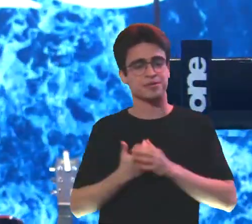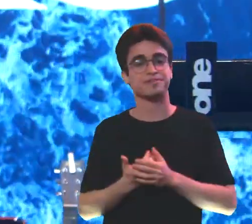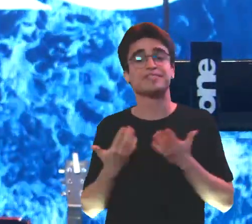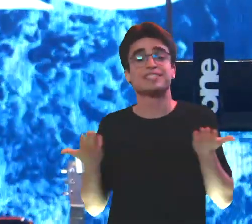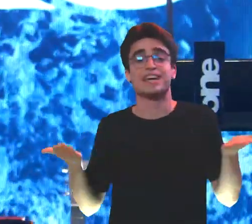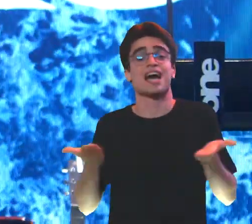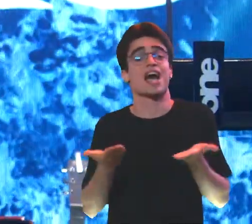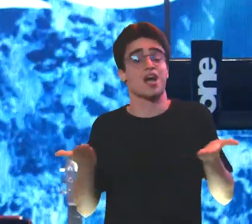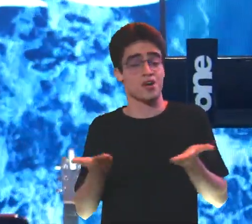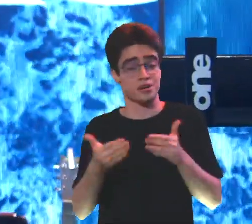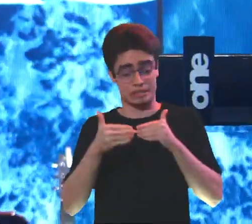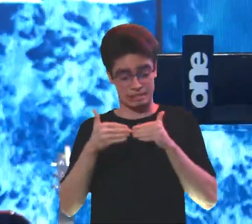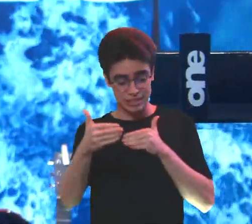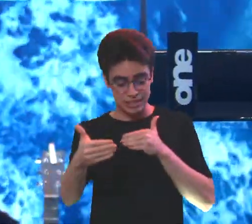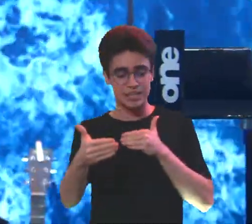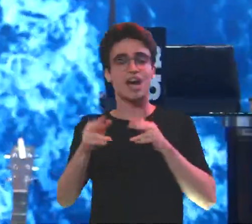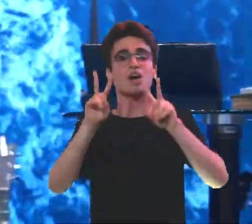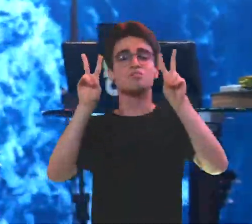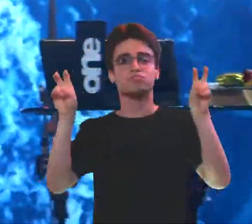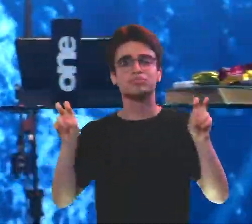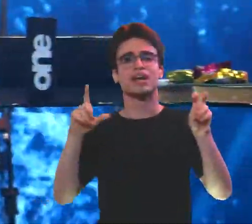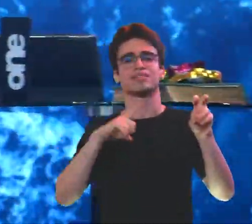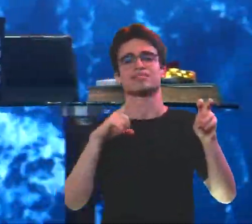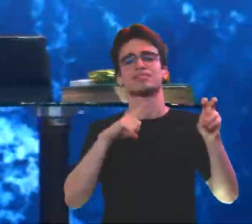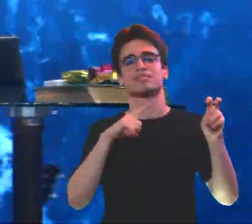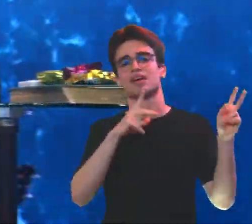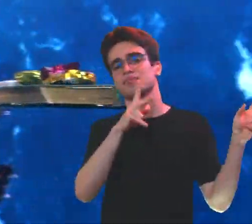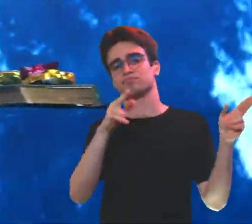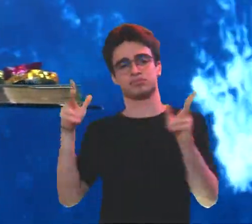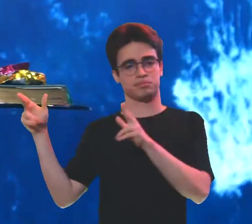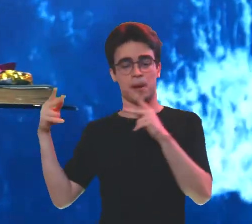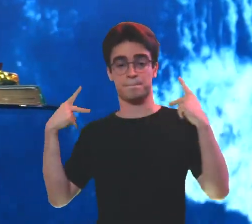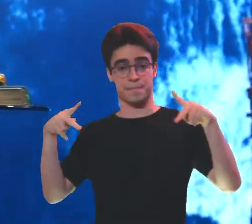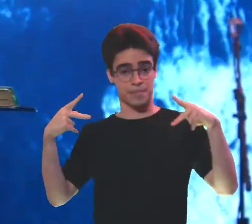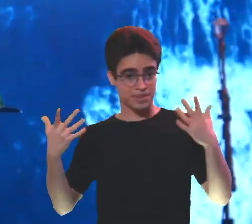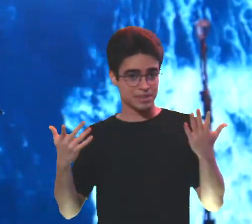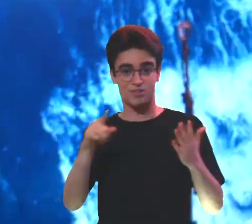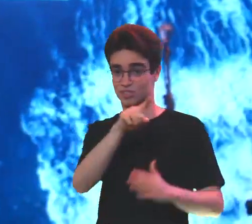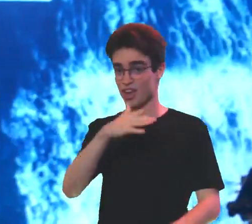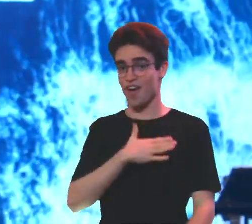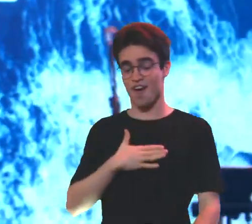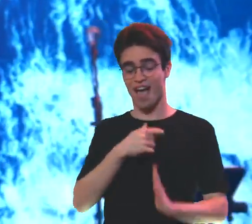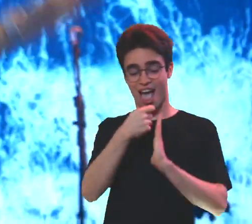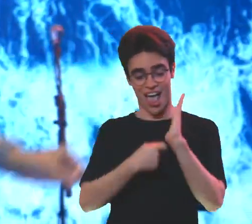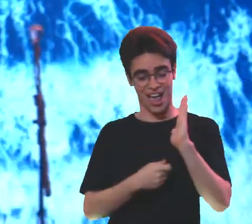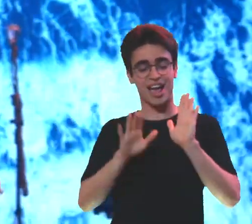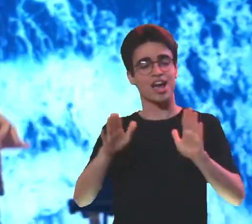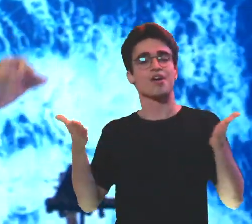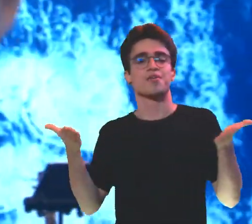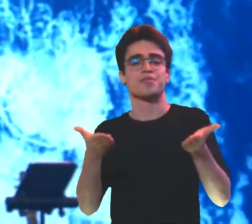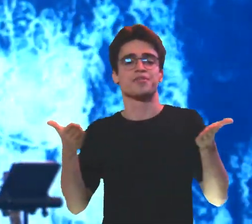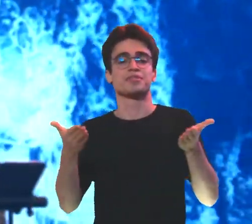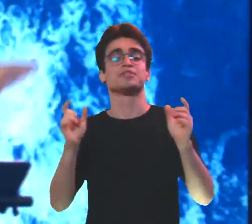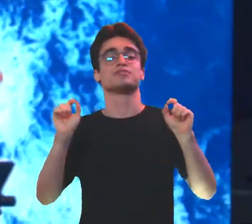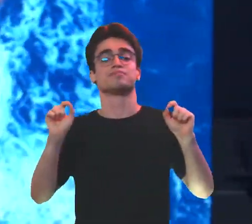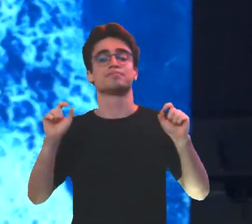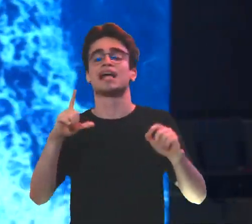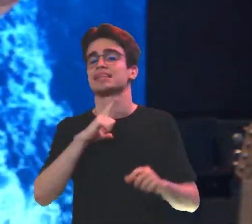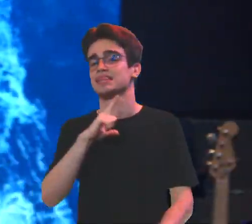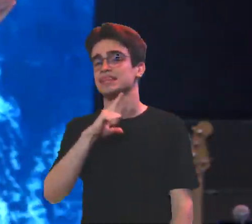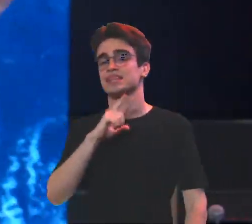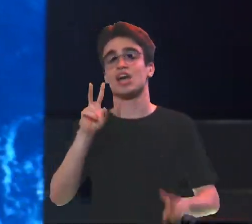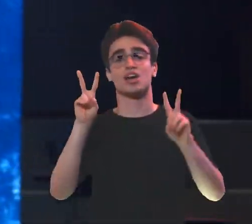está começando hoje uma nova série de mensagens. Então, para você que gosta de anotar aí, nós estamos começando hoje